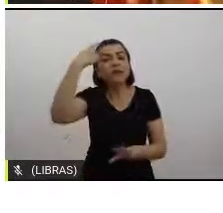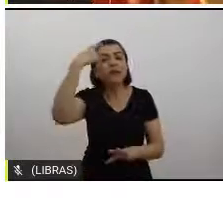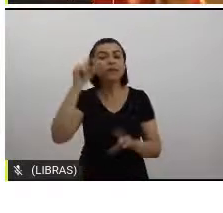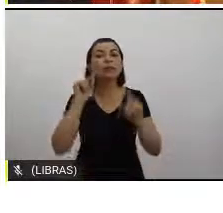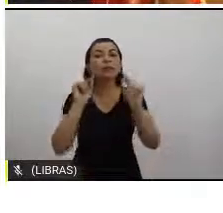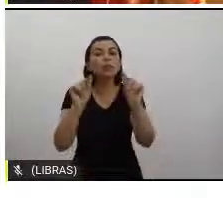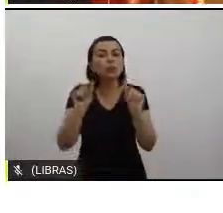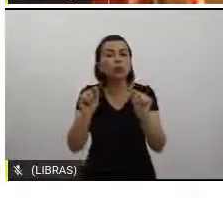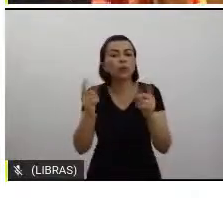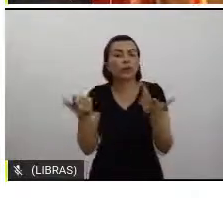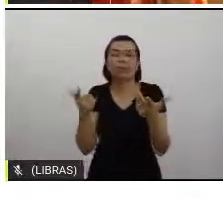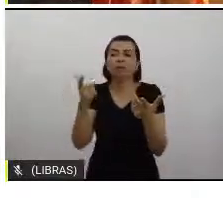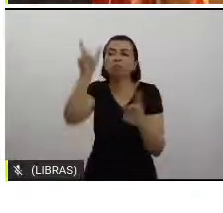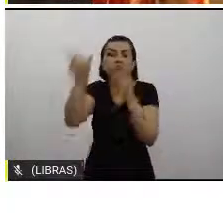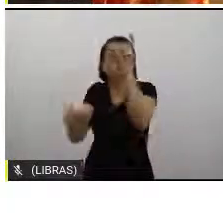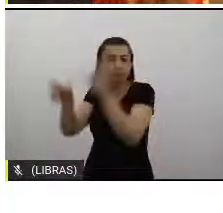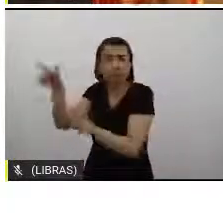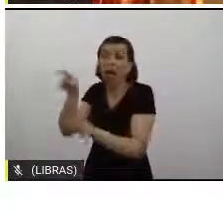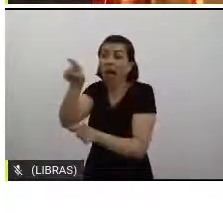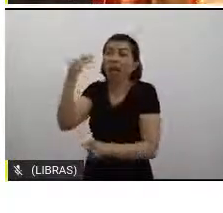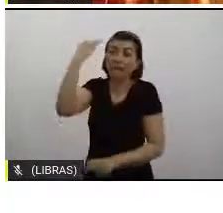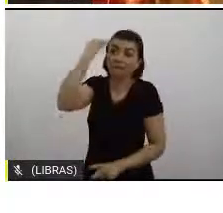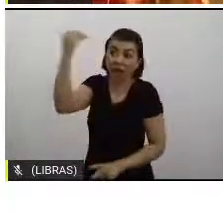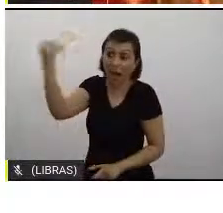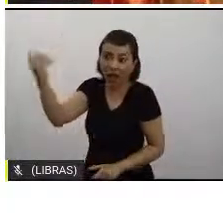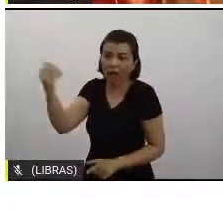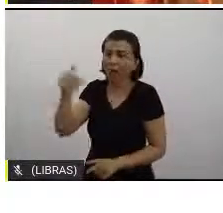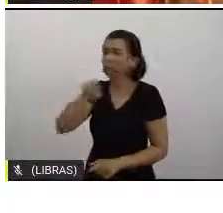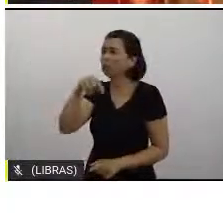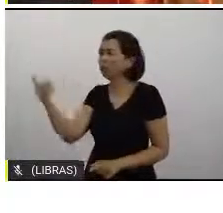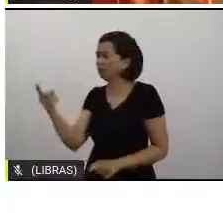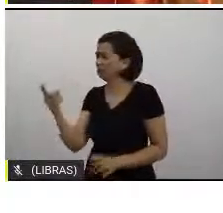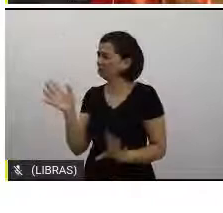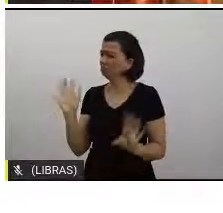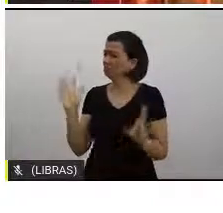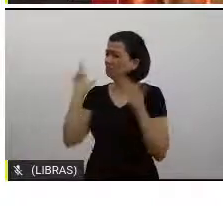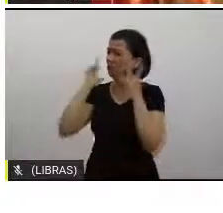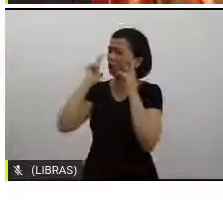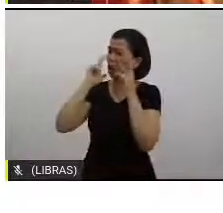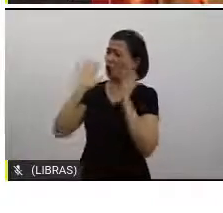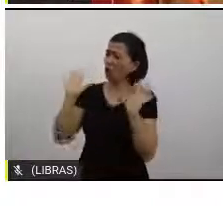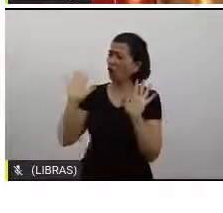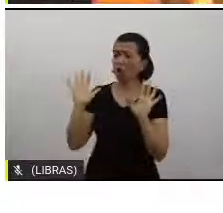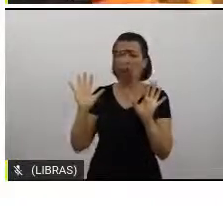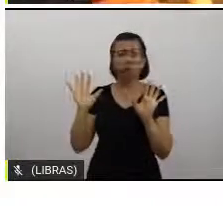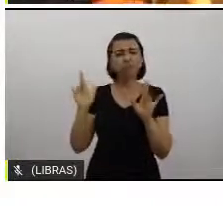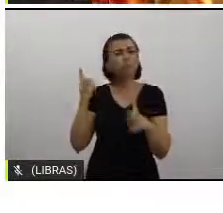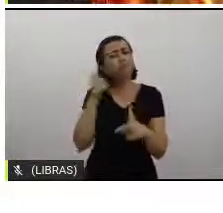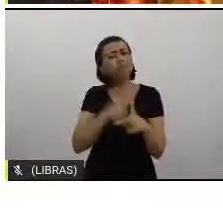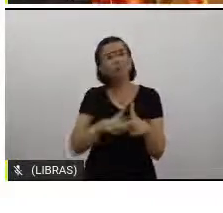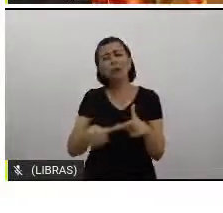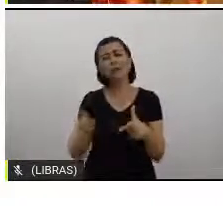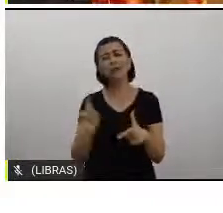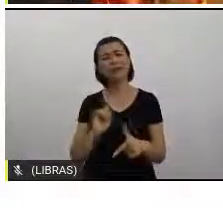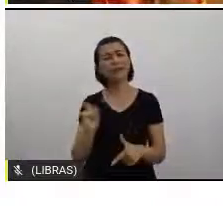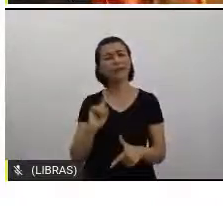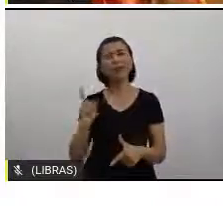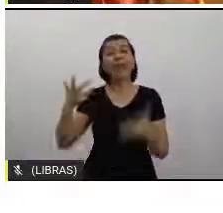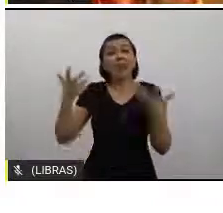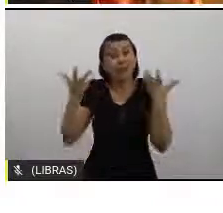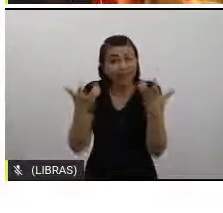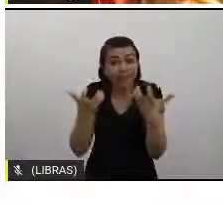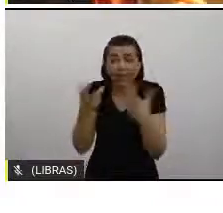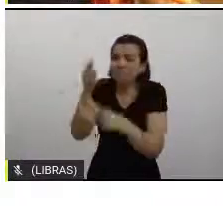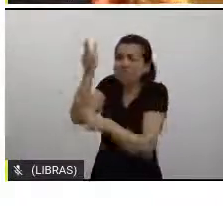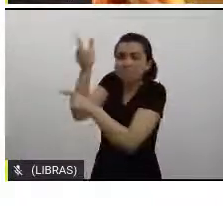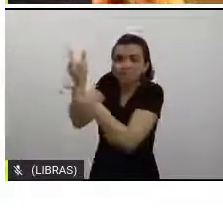pessoas desconhecidas, o cara que está na rua, o cara que trabalha no museu, o diretor do museu, o pipoqueiro, está todo mundo igual,